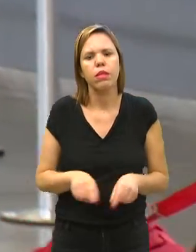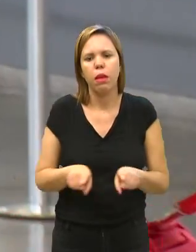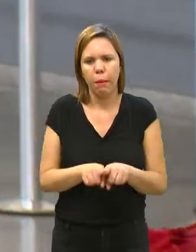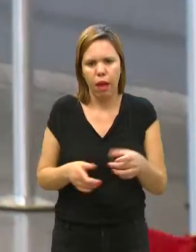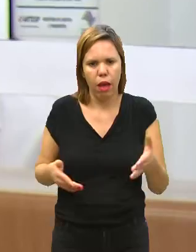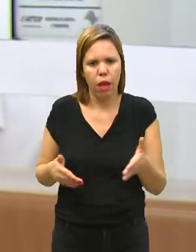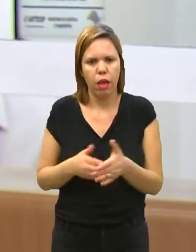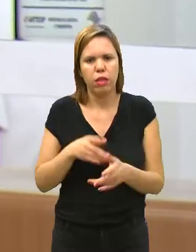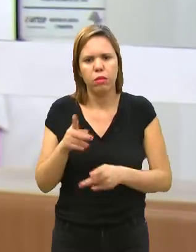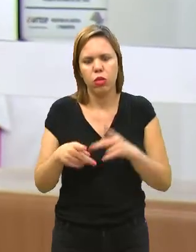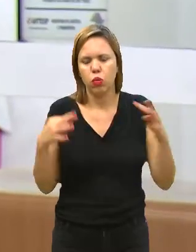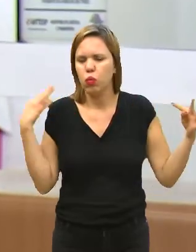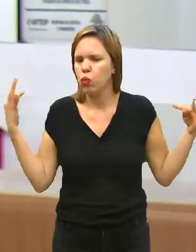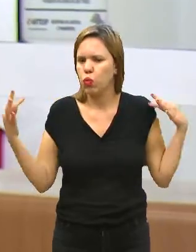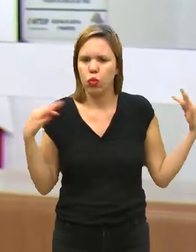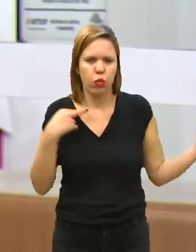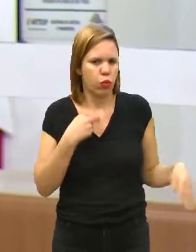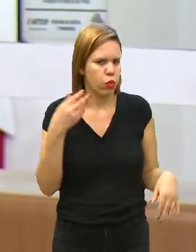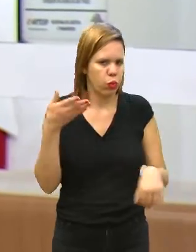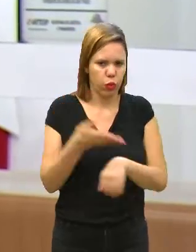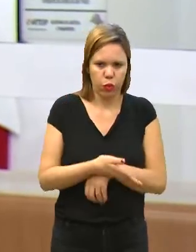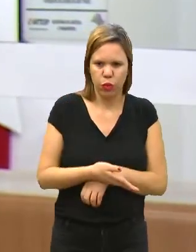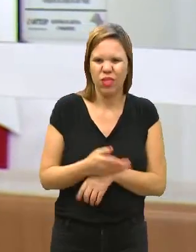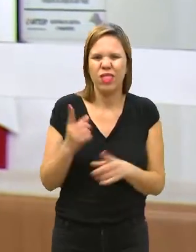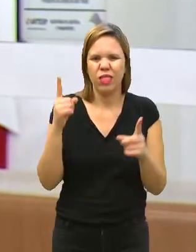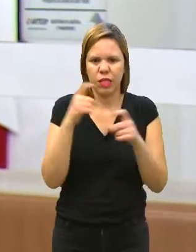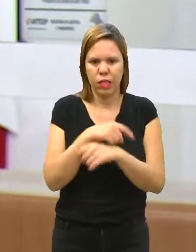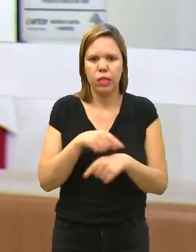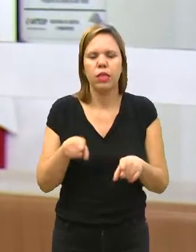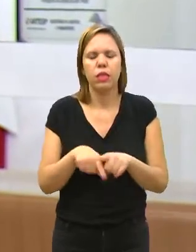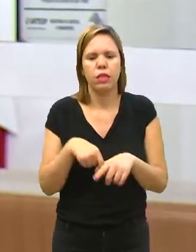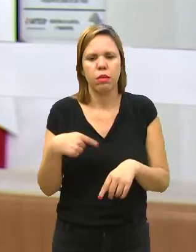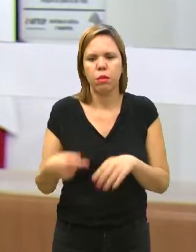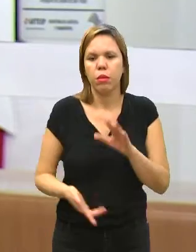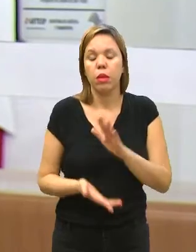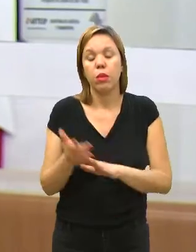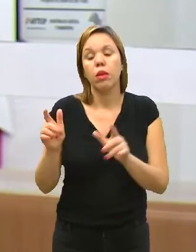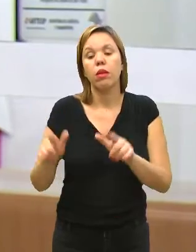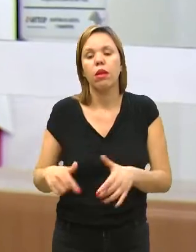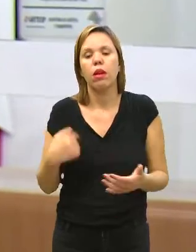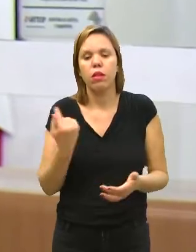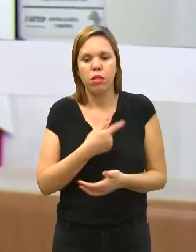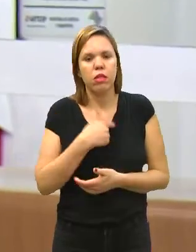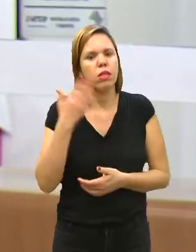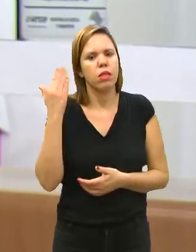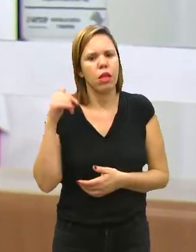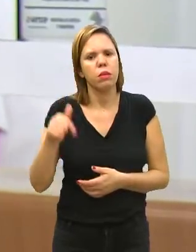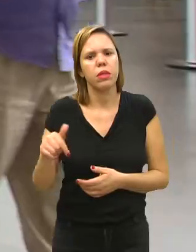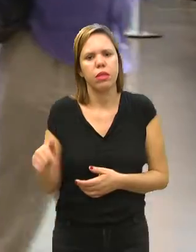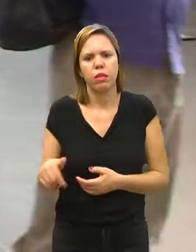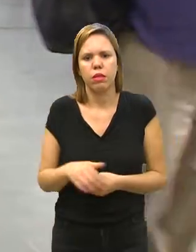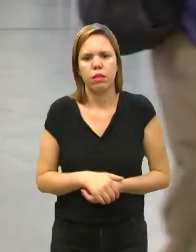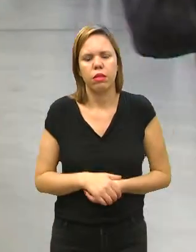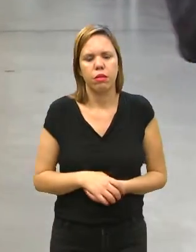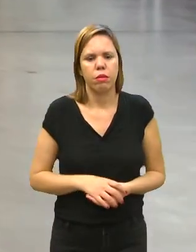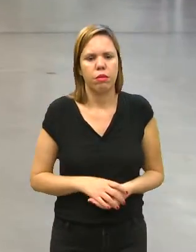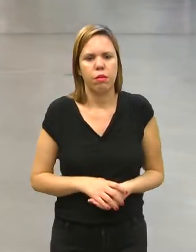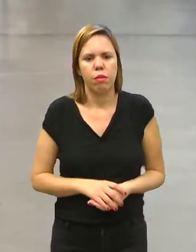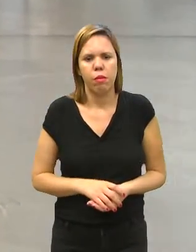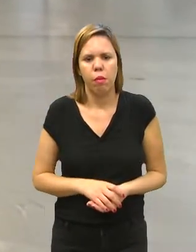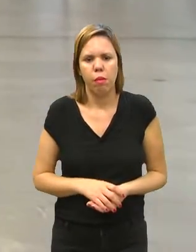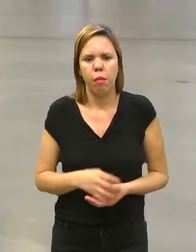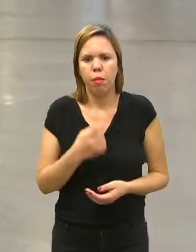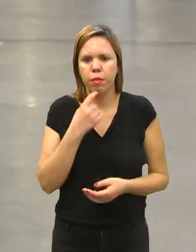restringiu a entrada de turistas, então fica bem complicado para ir para lá. E a gente sabe que aqui